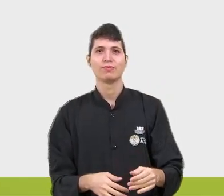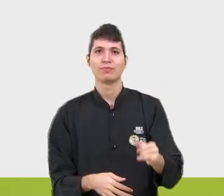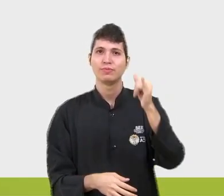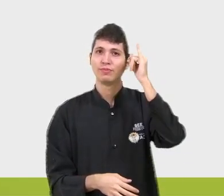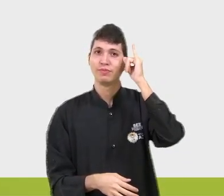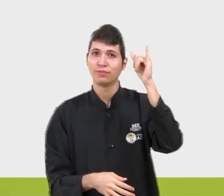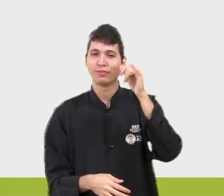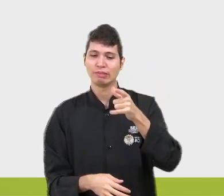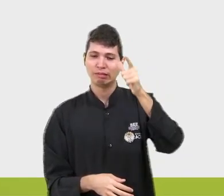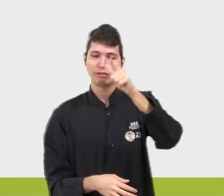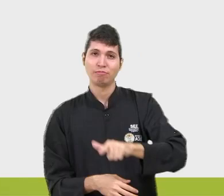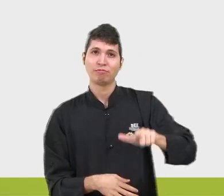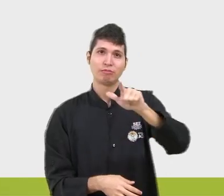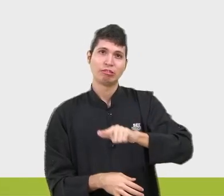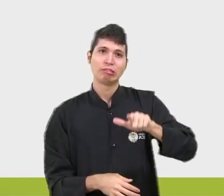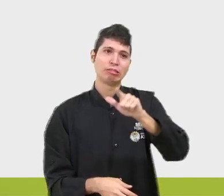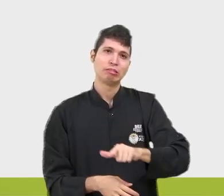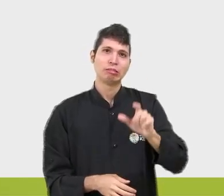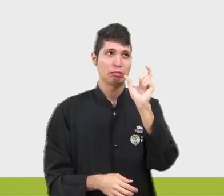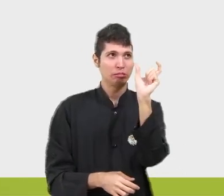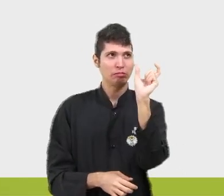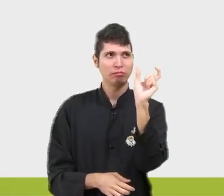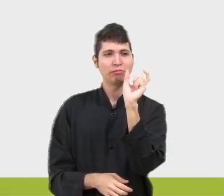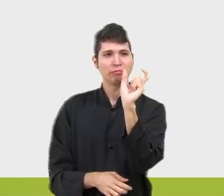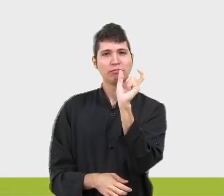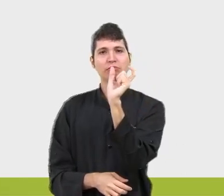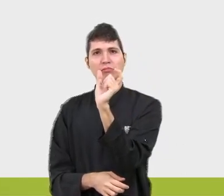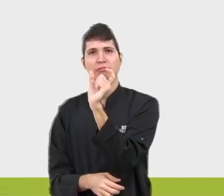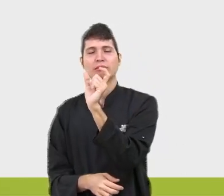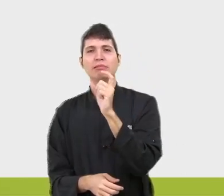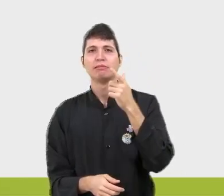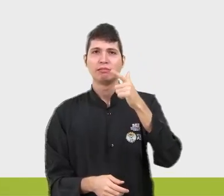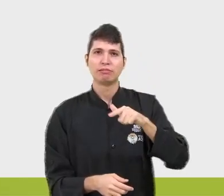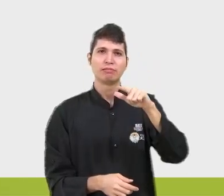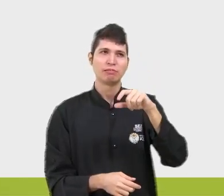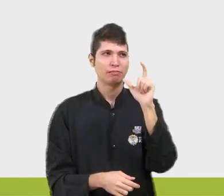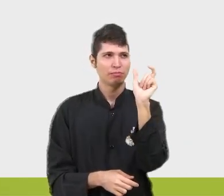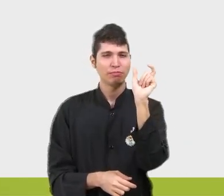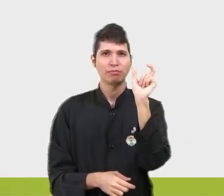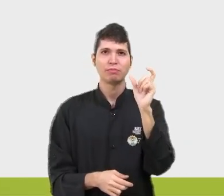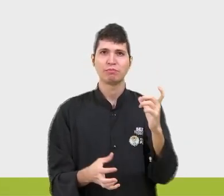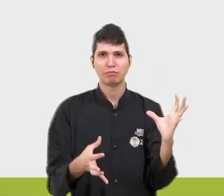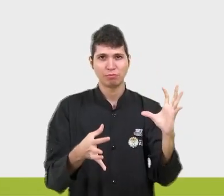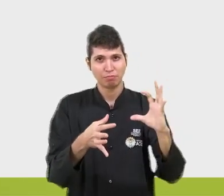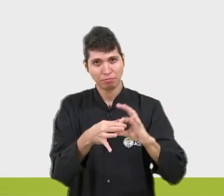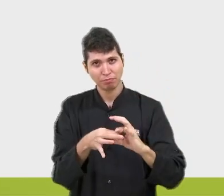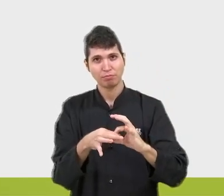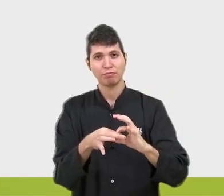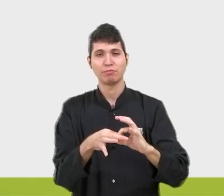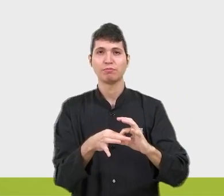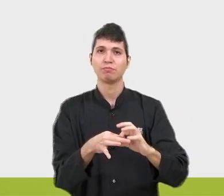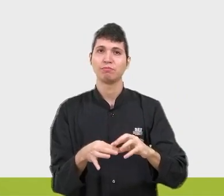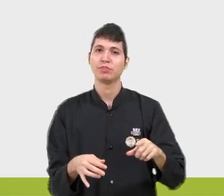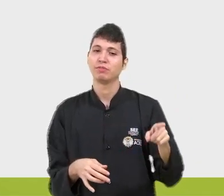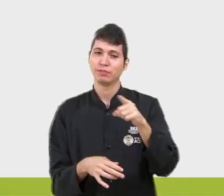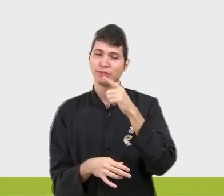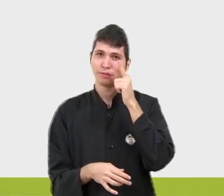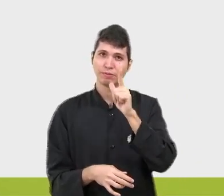repetição desses conectivos para você, de fato, conseguir ali os 200 pontos com